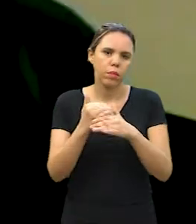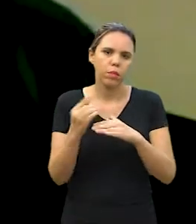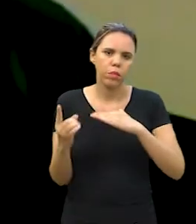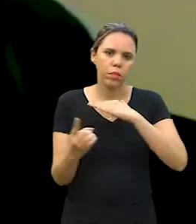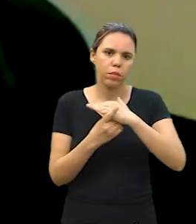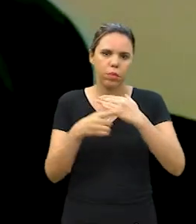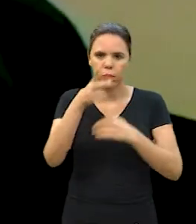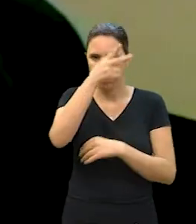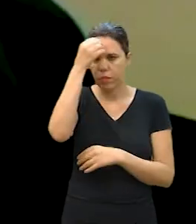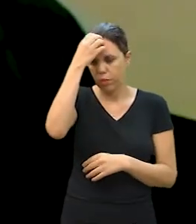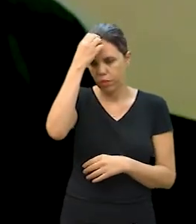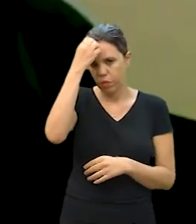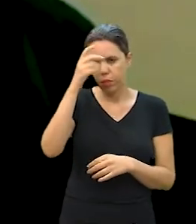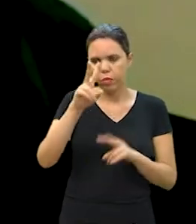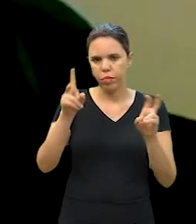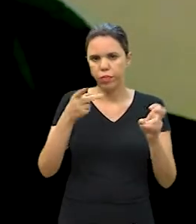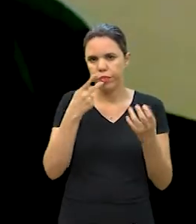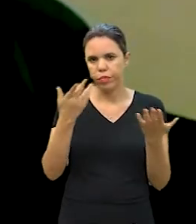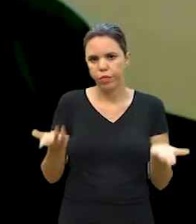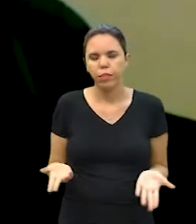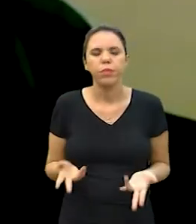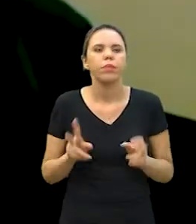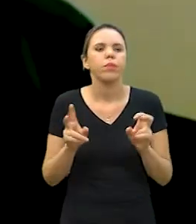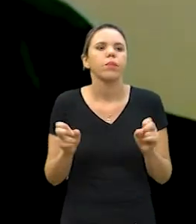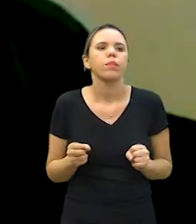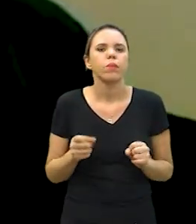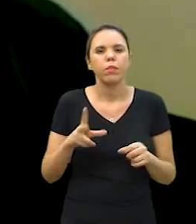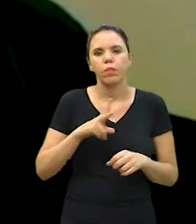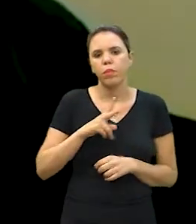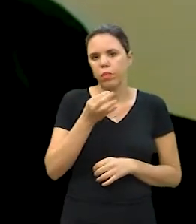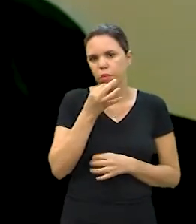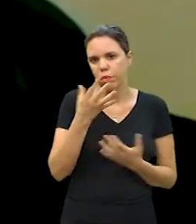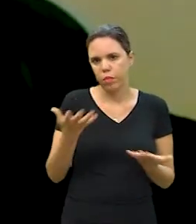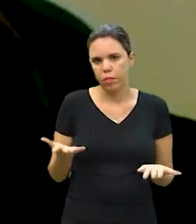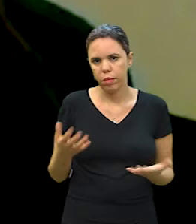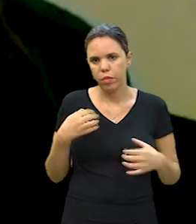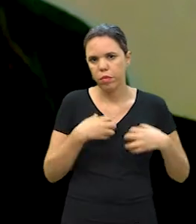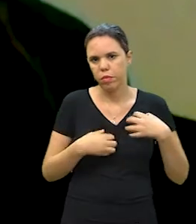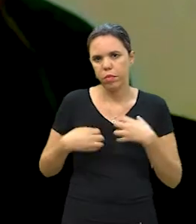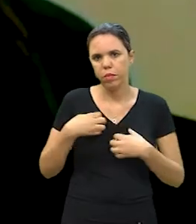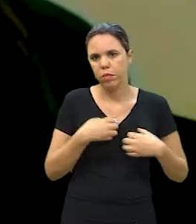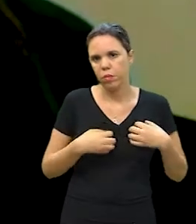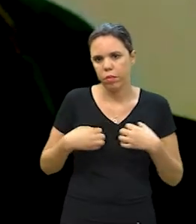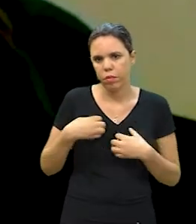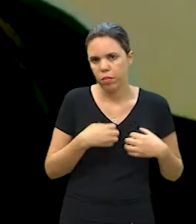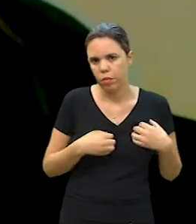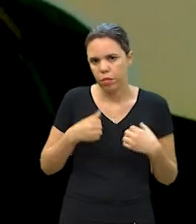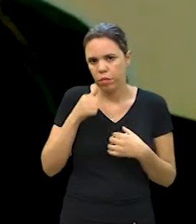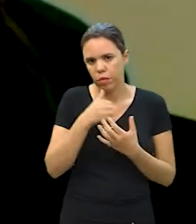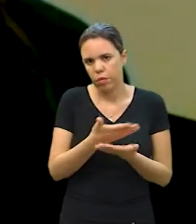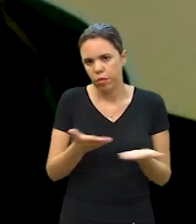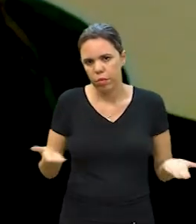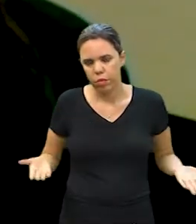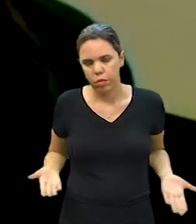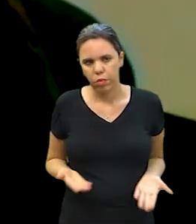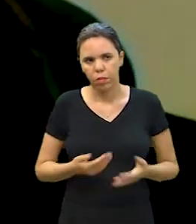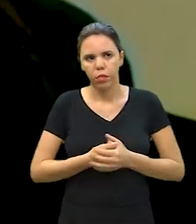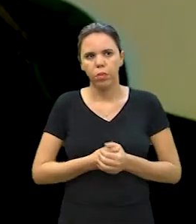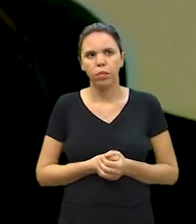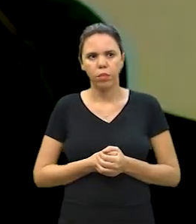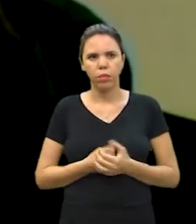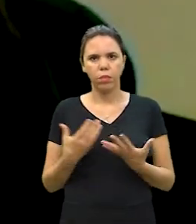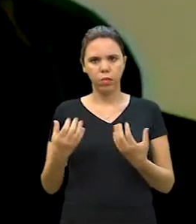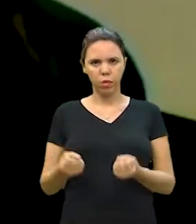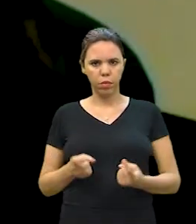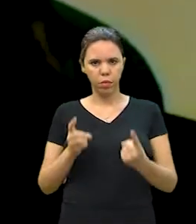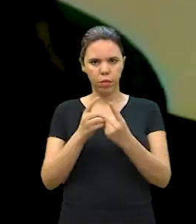do serviço público e falar sobre isso, uma questão tão pessoal e tão dolorosa, né, para essas mulheres. Então,